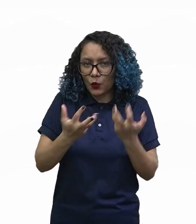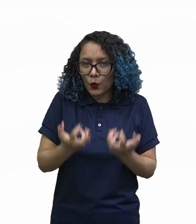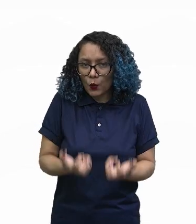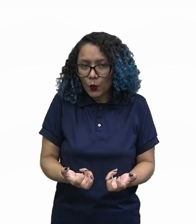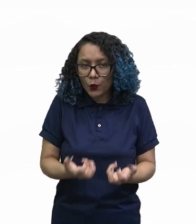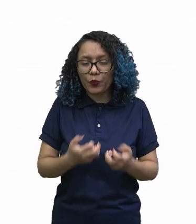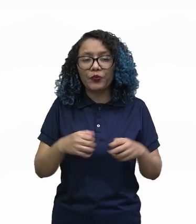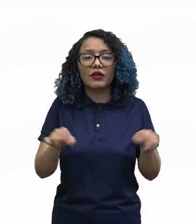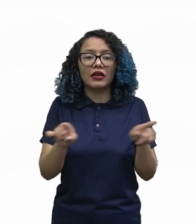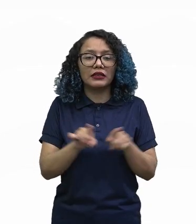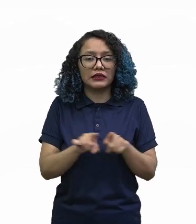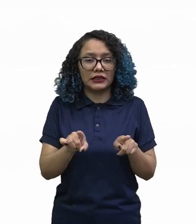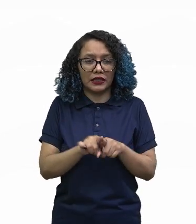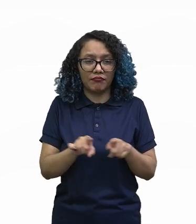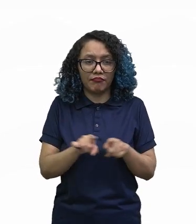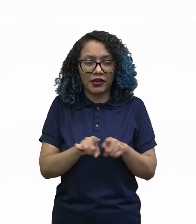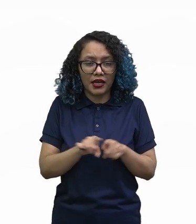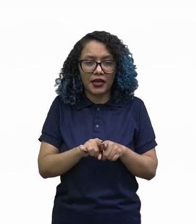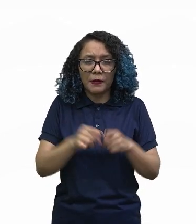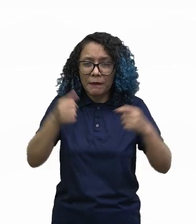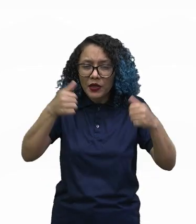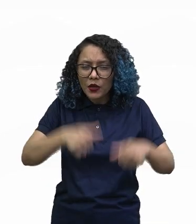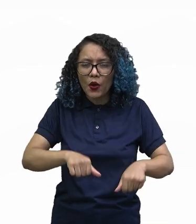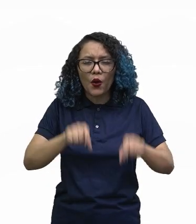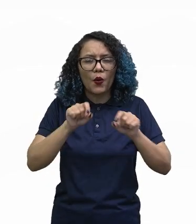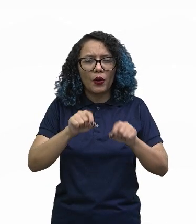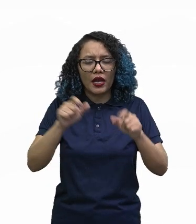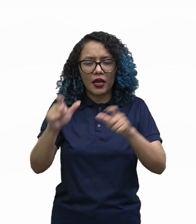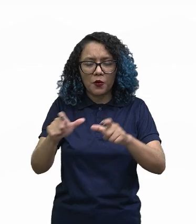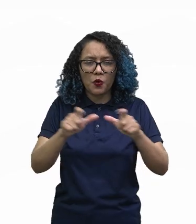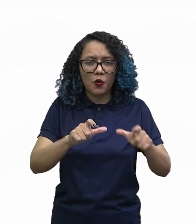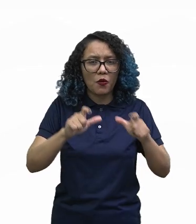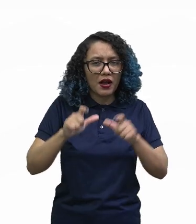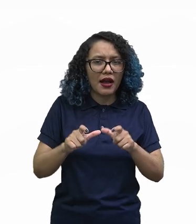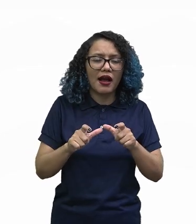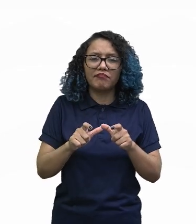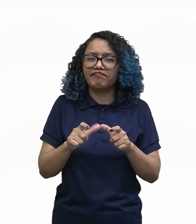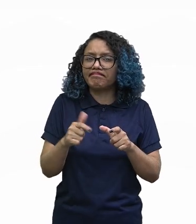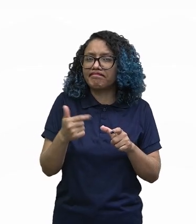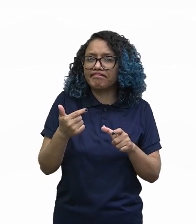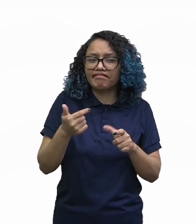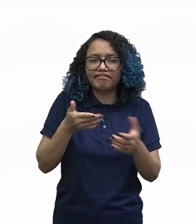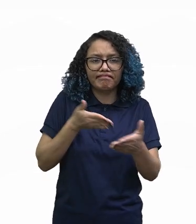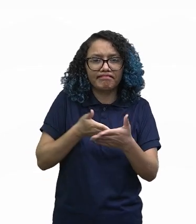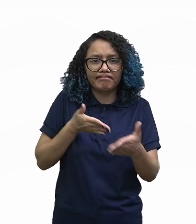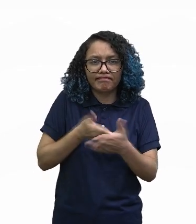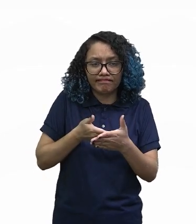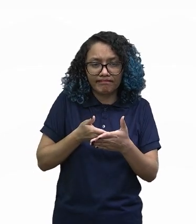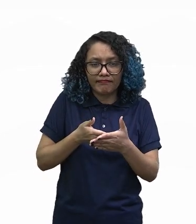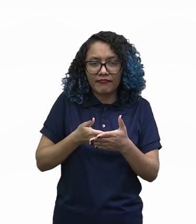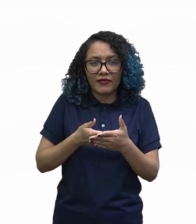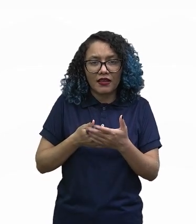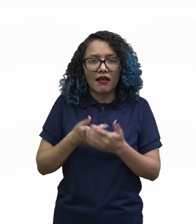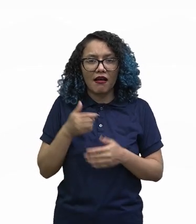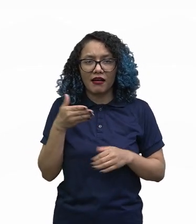situação, você tinha a falta de acesso à terra e a exploração pelas figuras dos